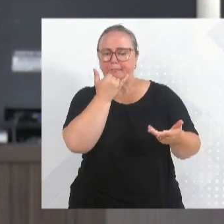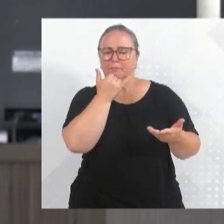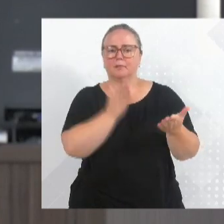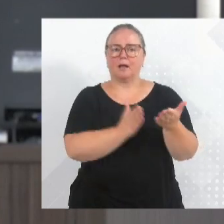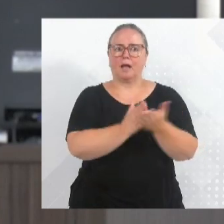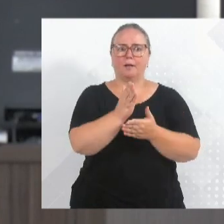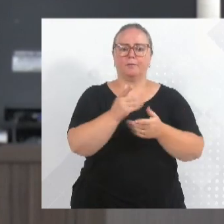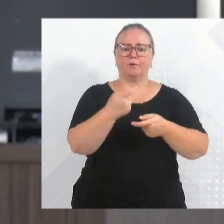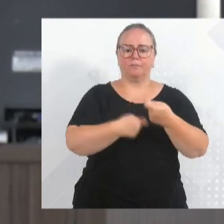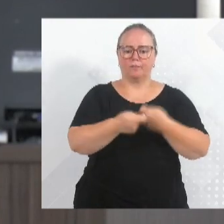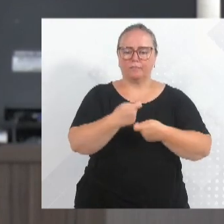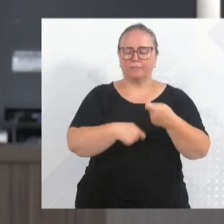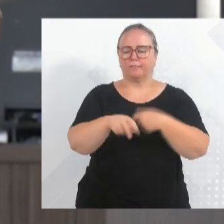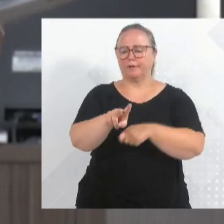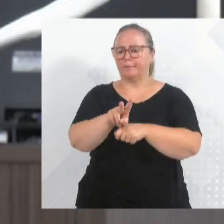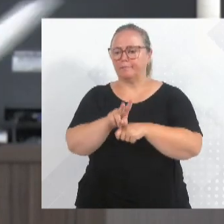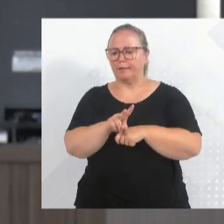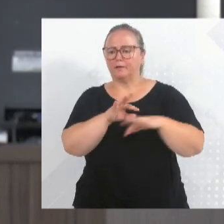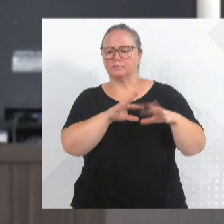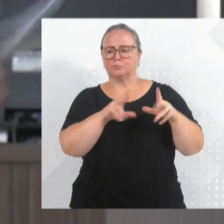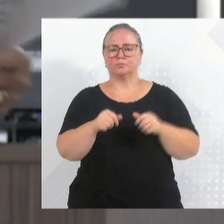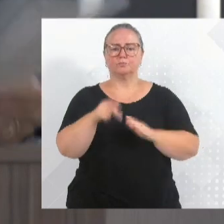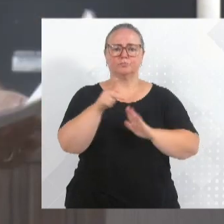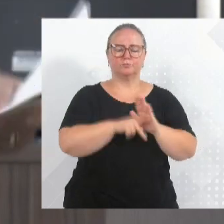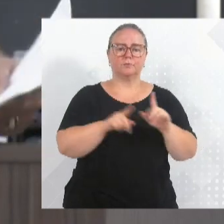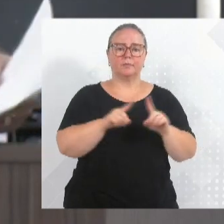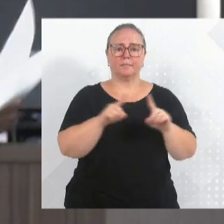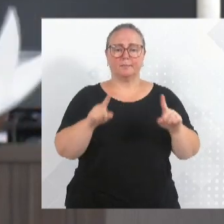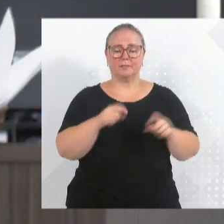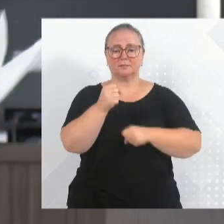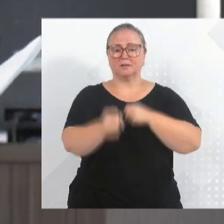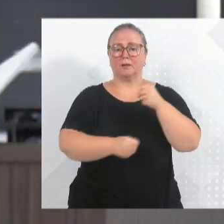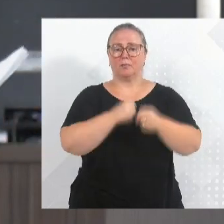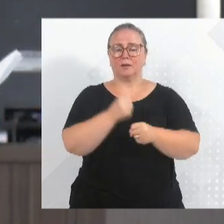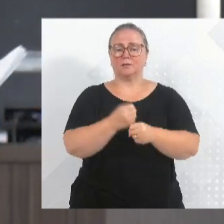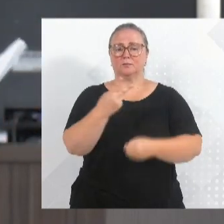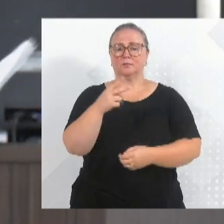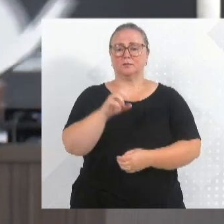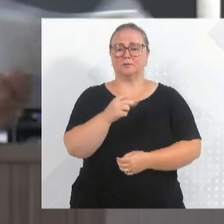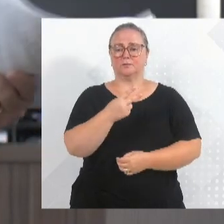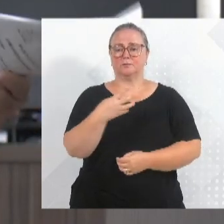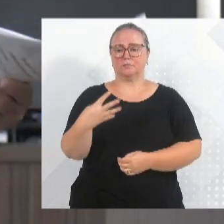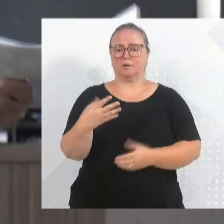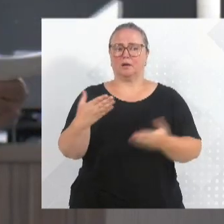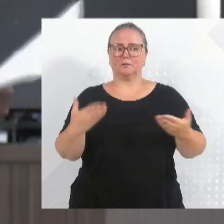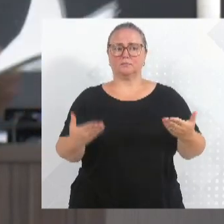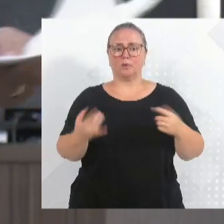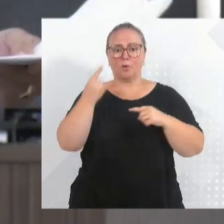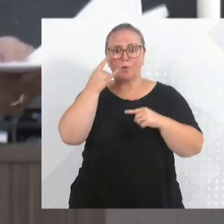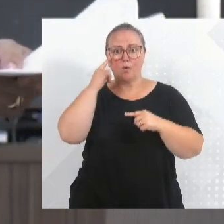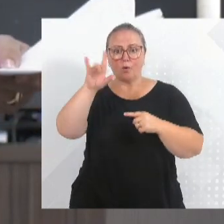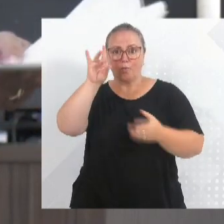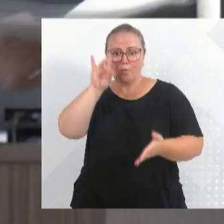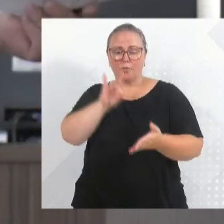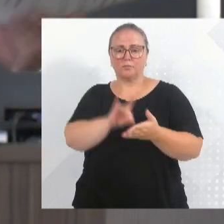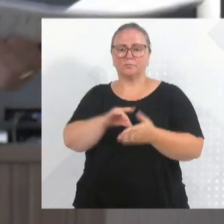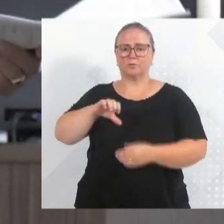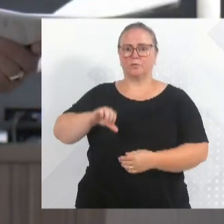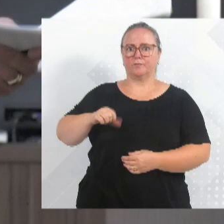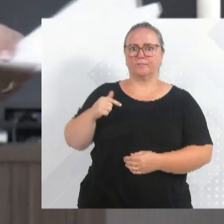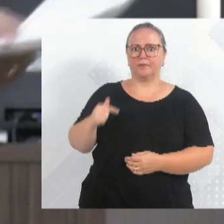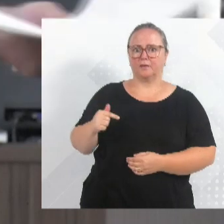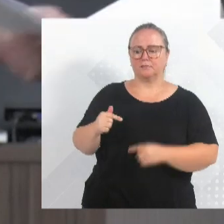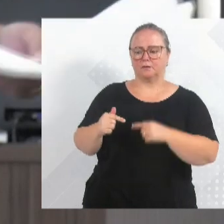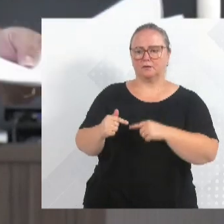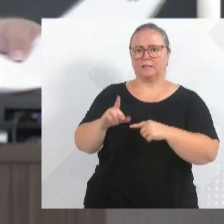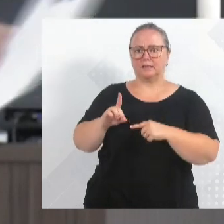financiamentos, empréstimos, financiamentos, projetos, e nós estamos já em 2024, você mesmo falou, o último grande investimento foi em 97, gestão do ex-prefeito